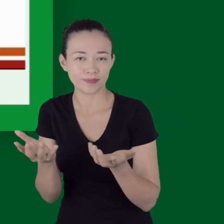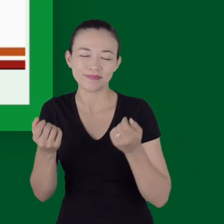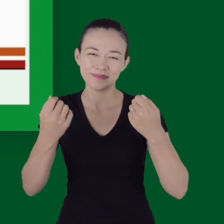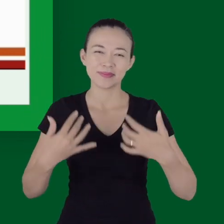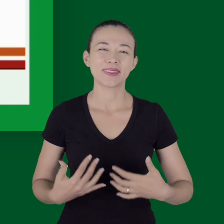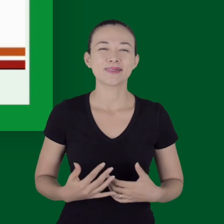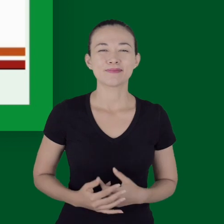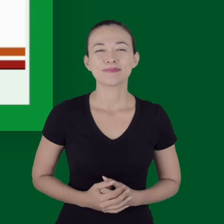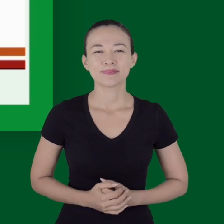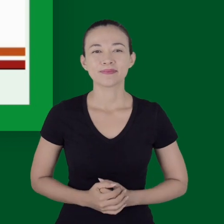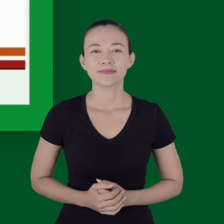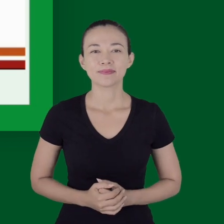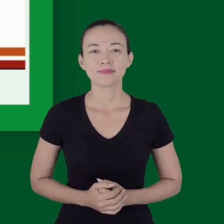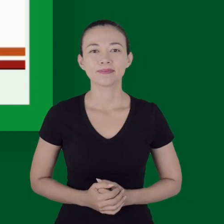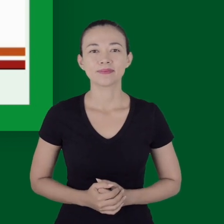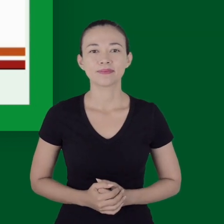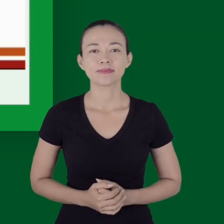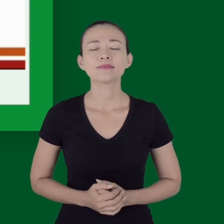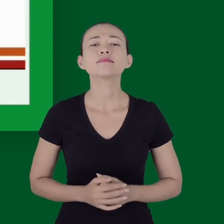de classificação.